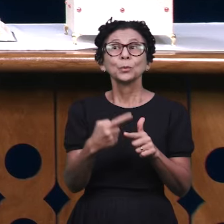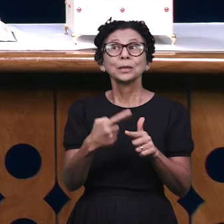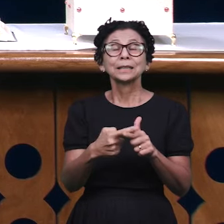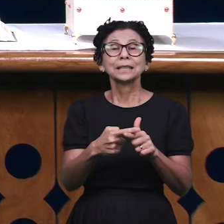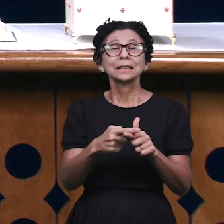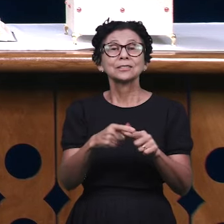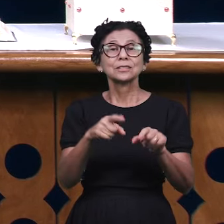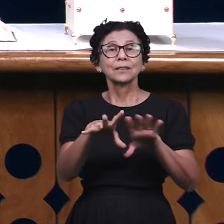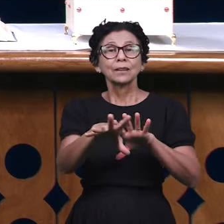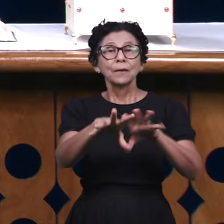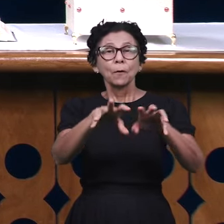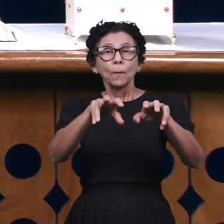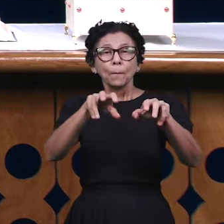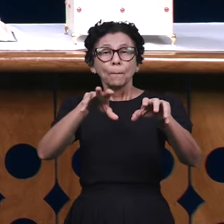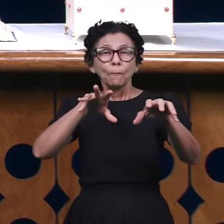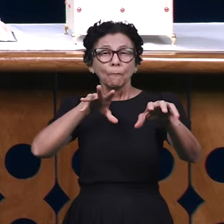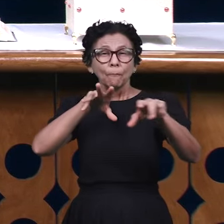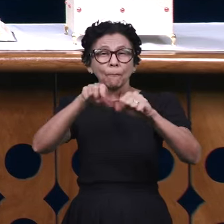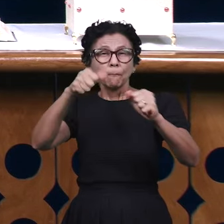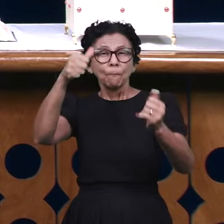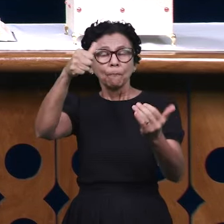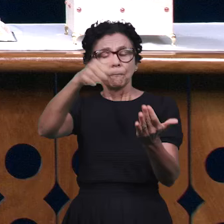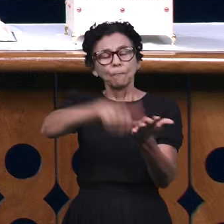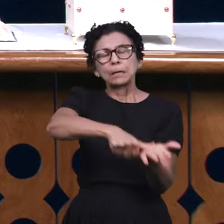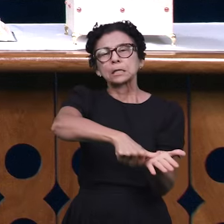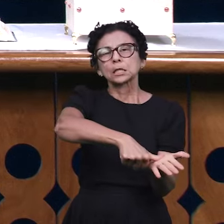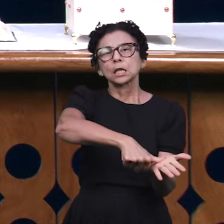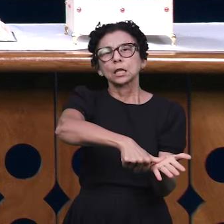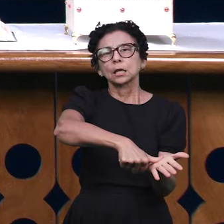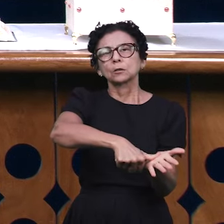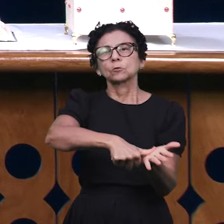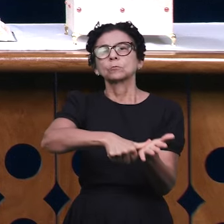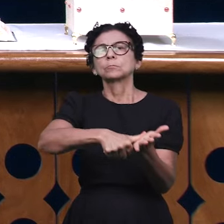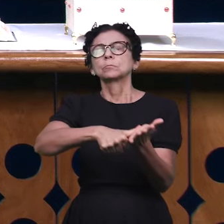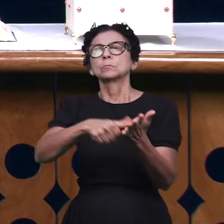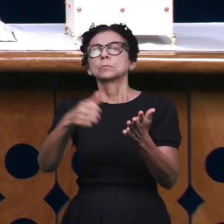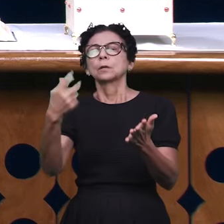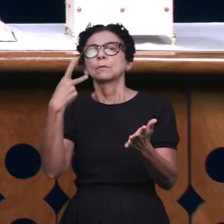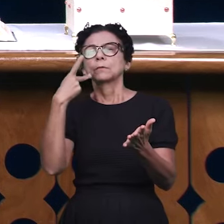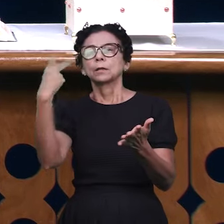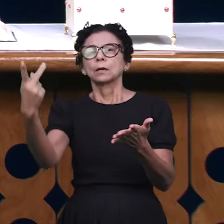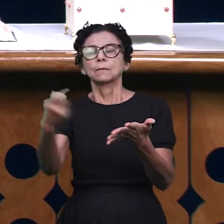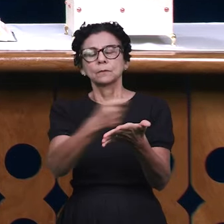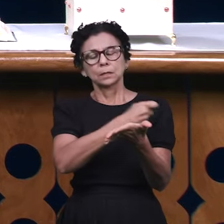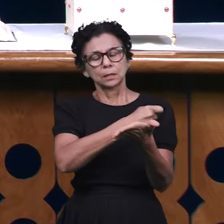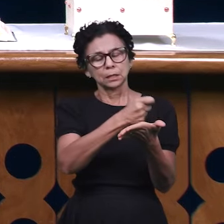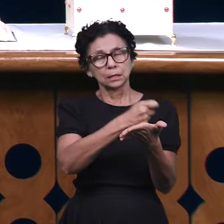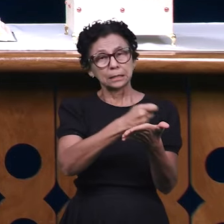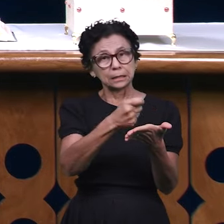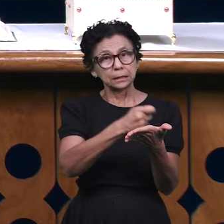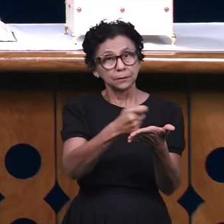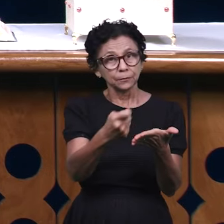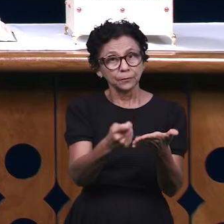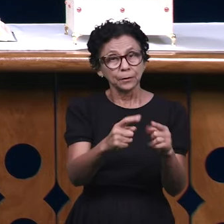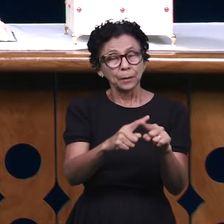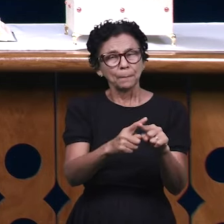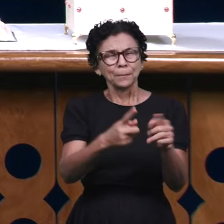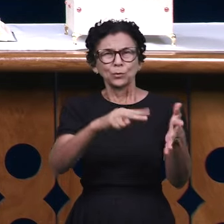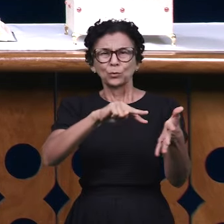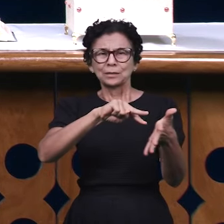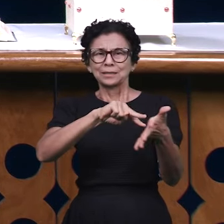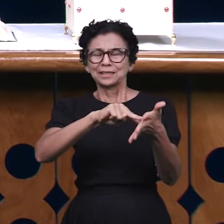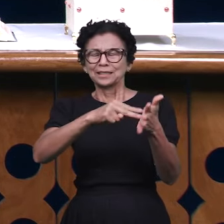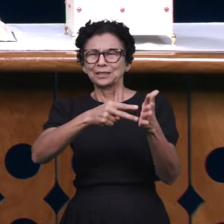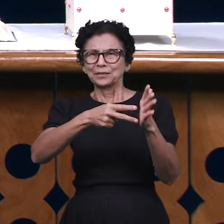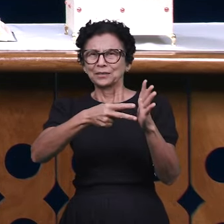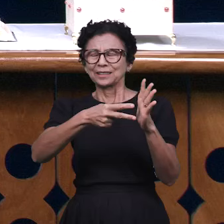estava selado. Então ele falava, ele escrevia, mas o